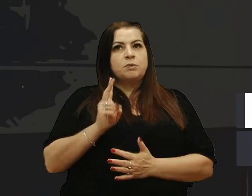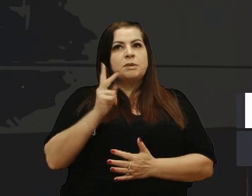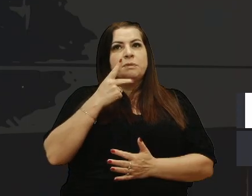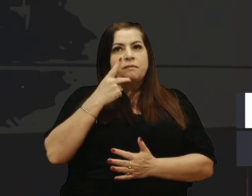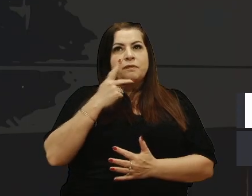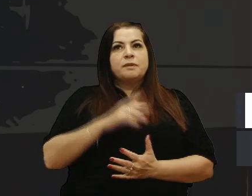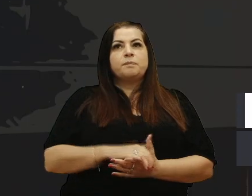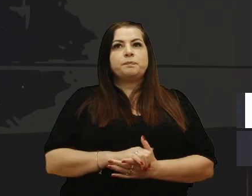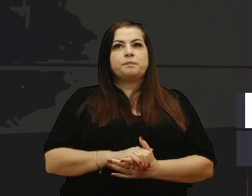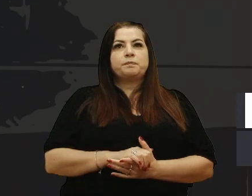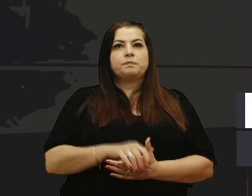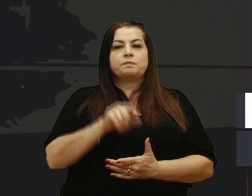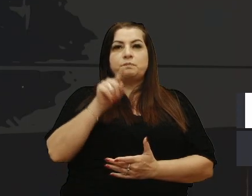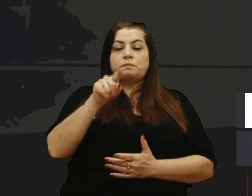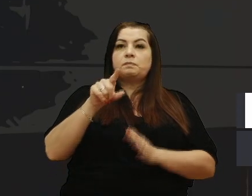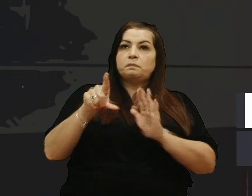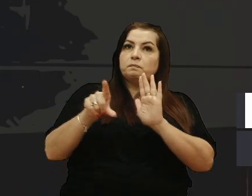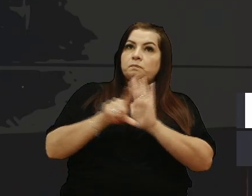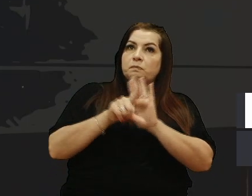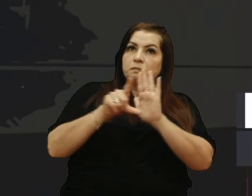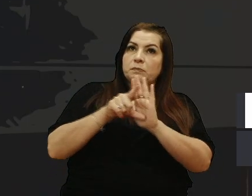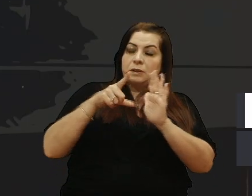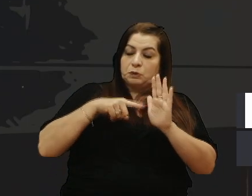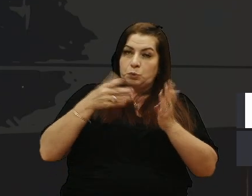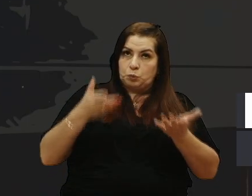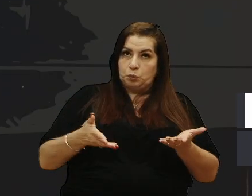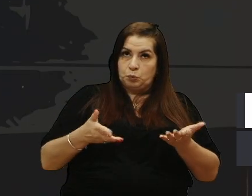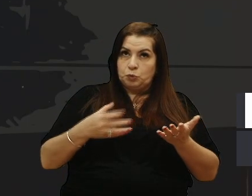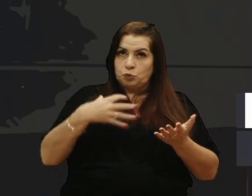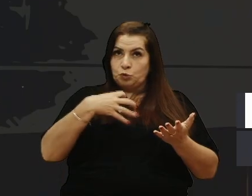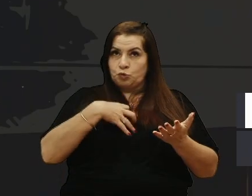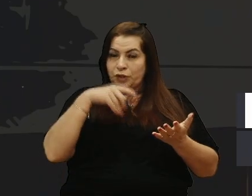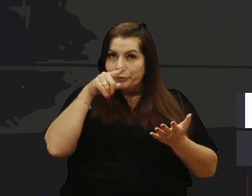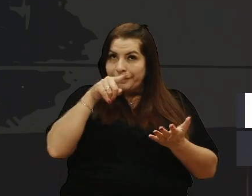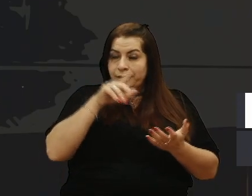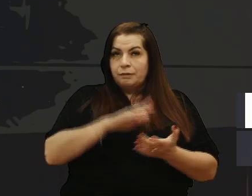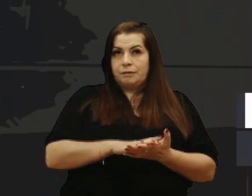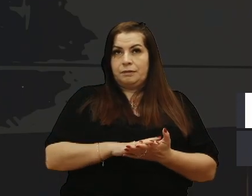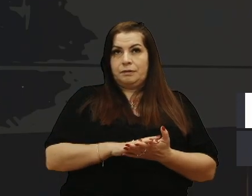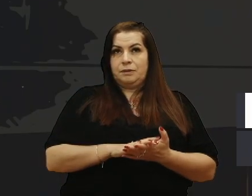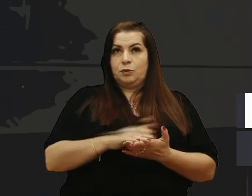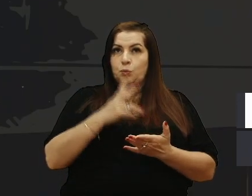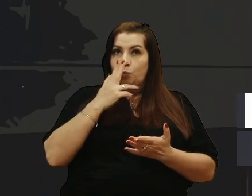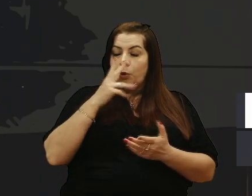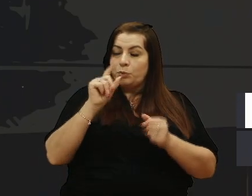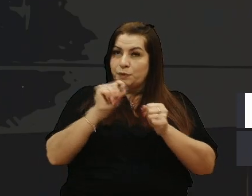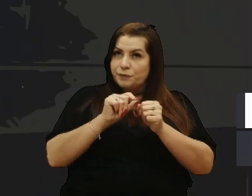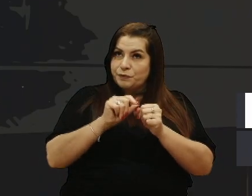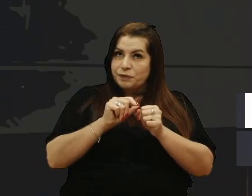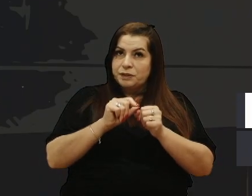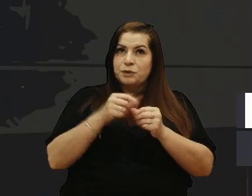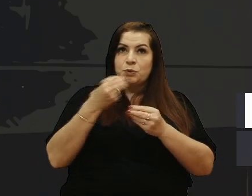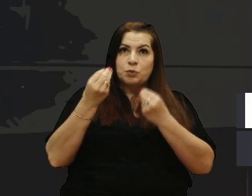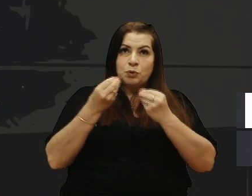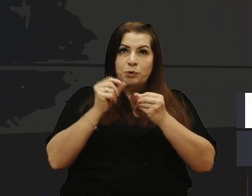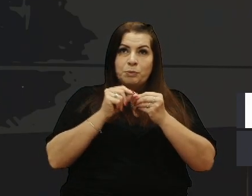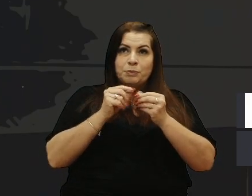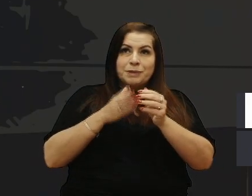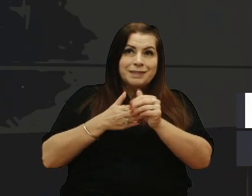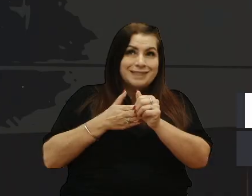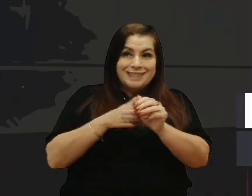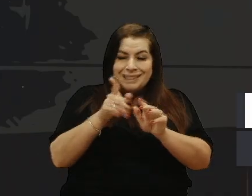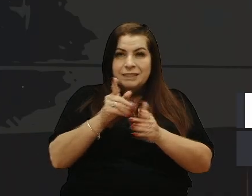digo, essa lei que tem hoje, do jeito que ela está aí, como ela está sendo feita e como ela está sendo